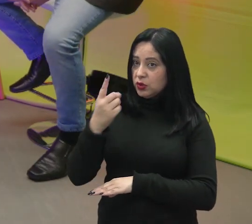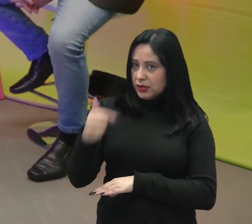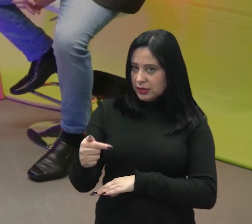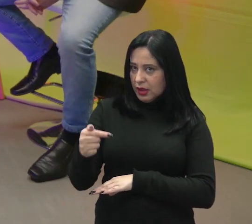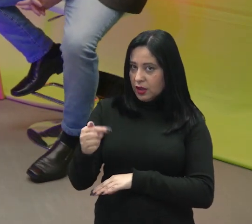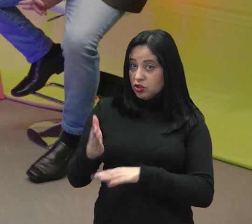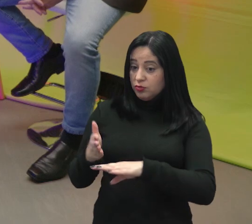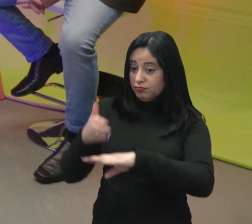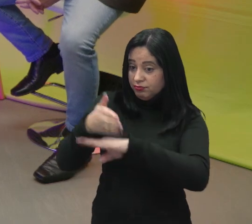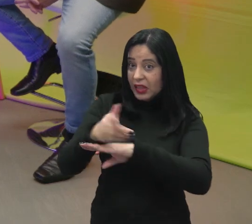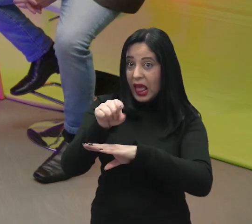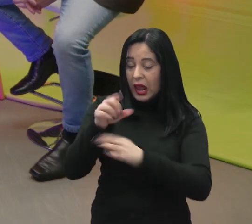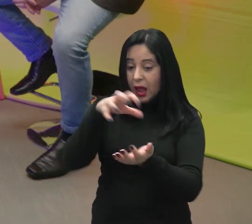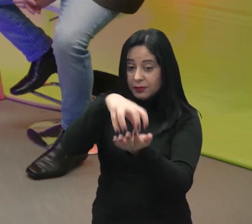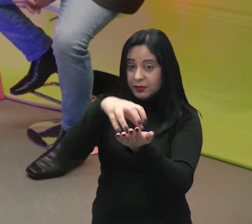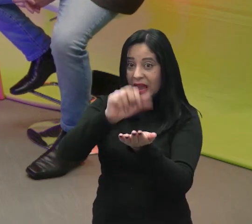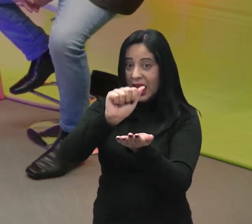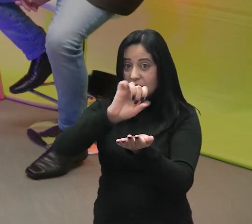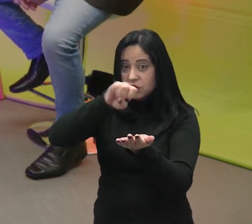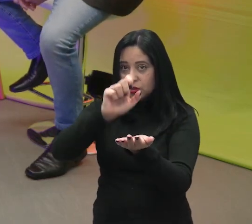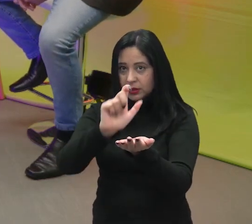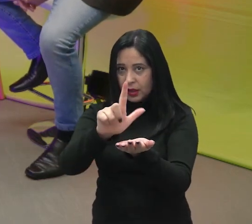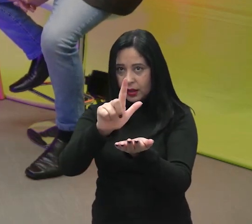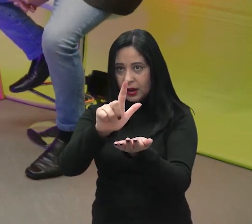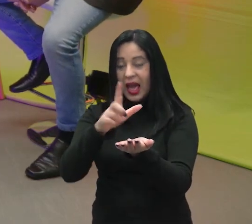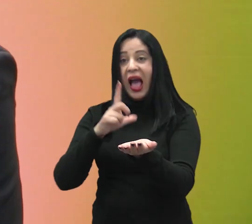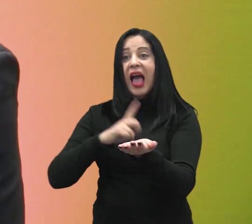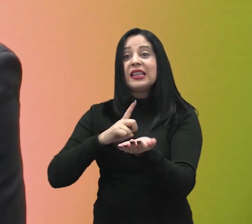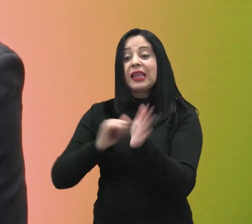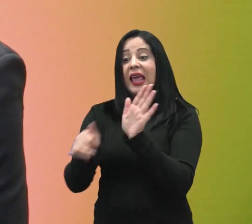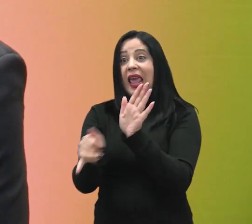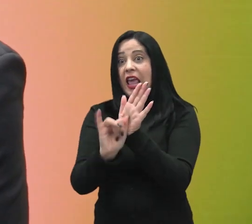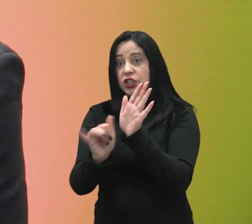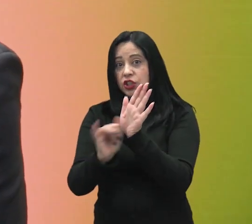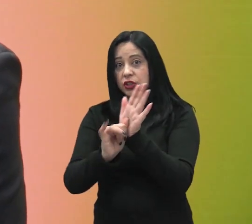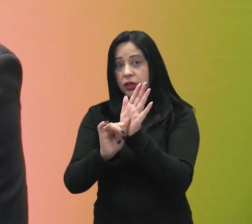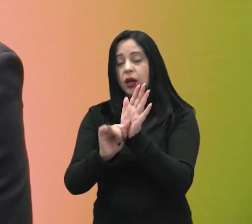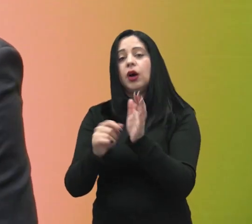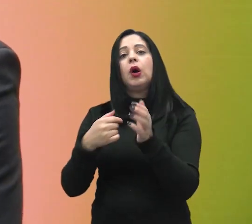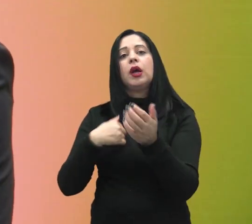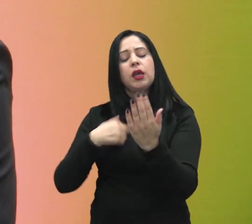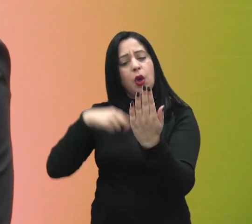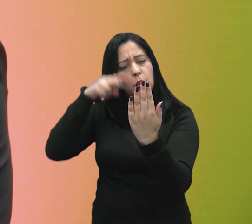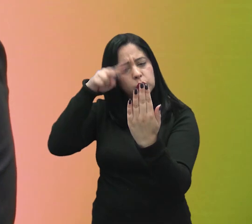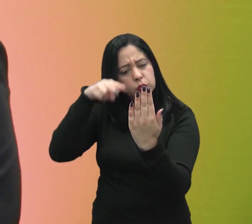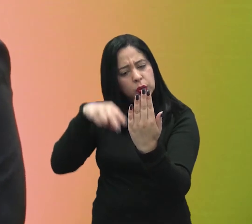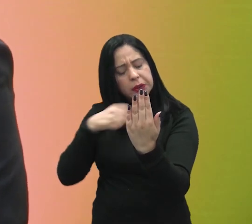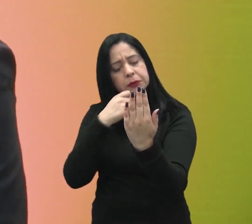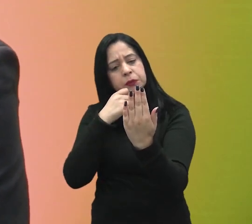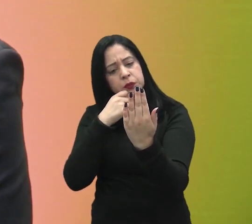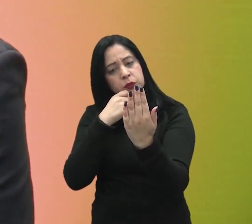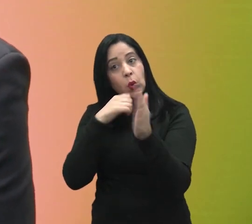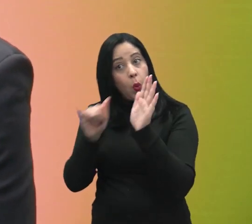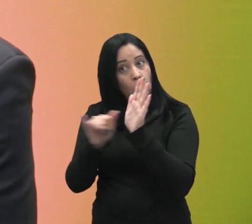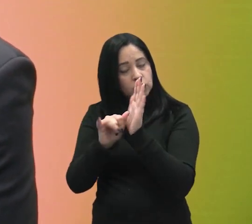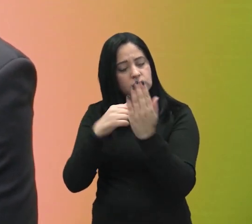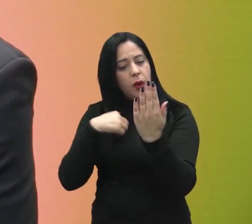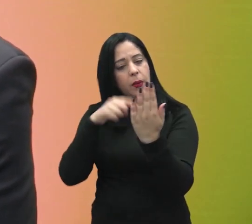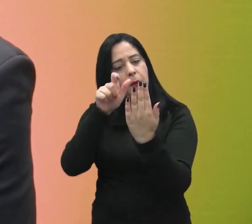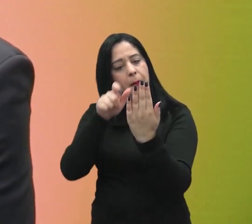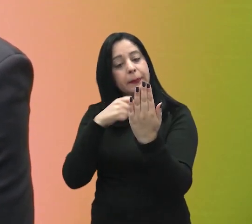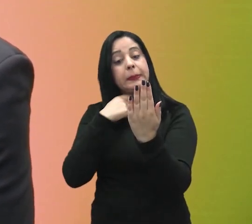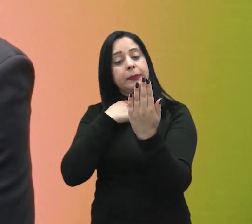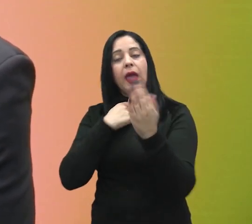2017, 2018, teve um edital, e na época eu li o edital e me